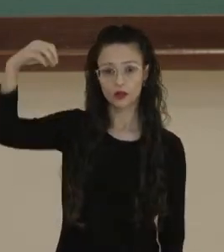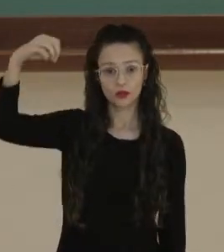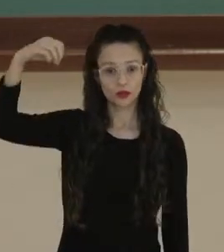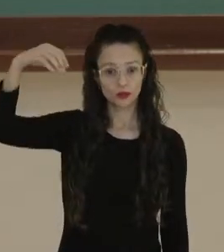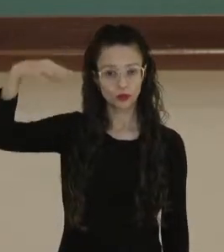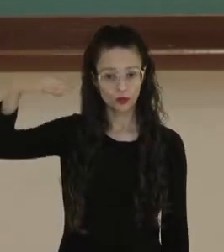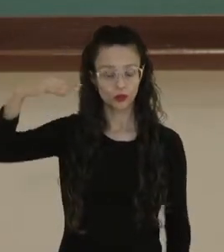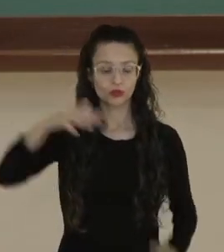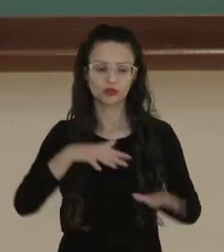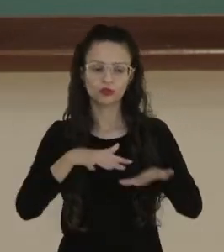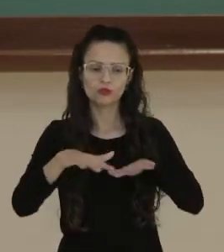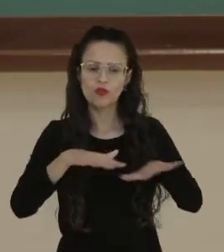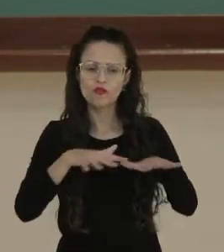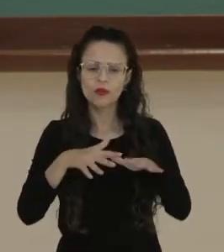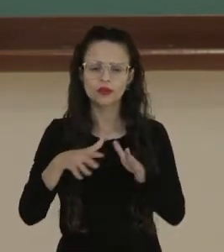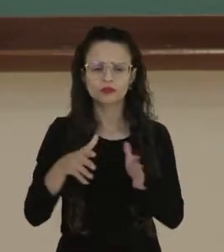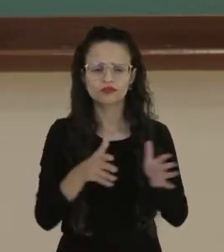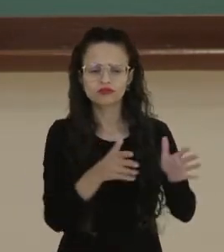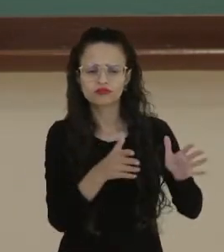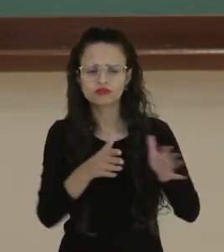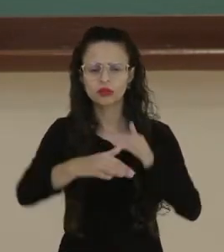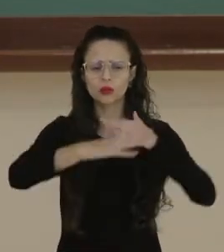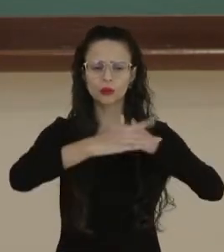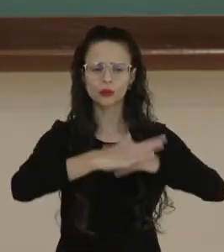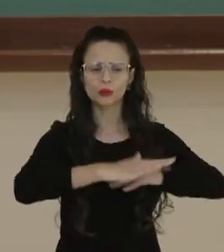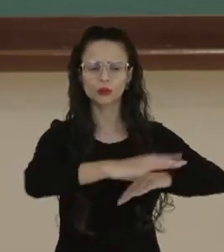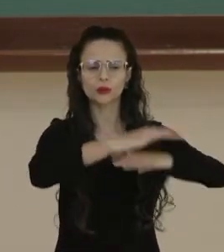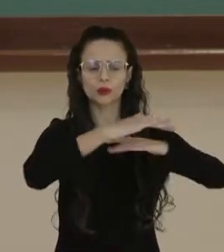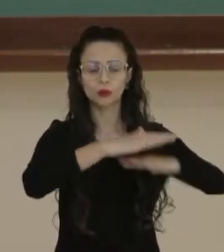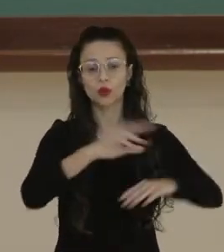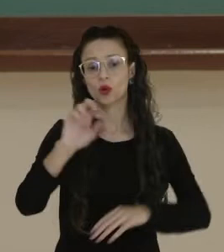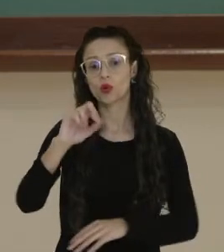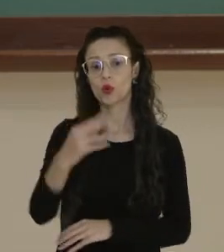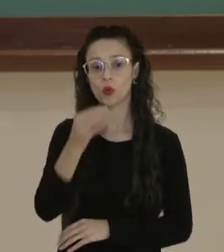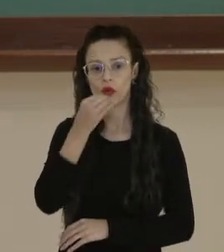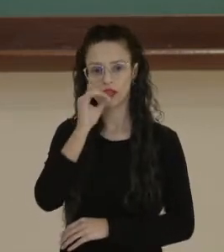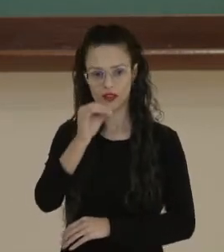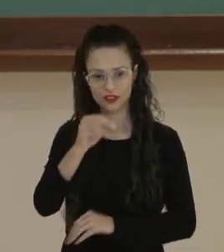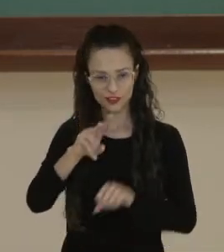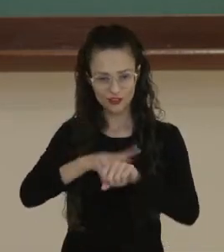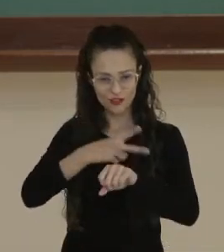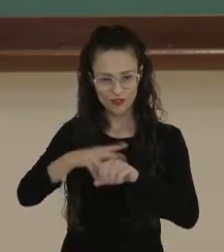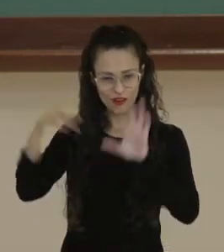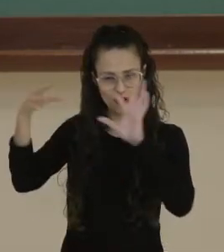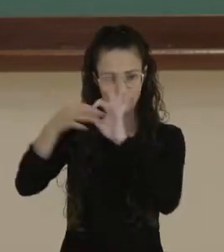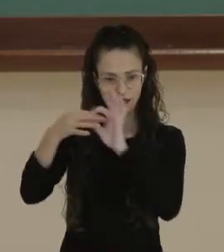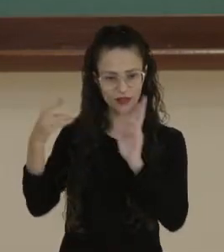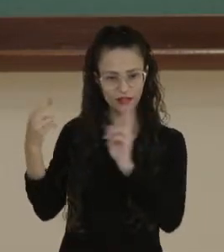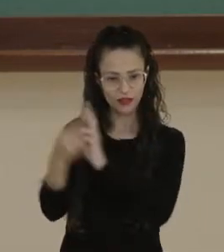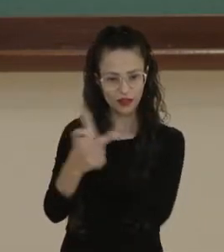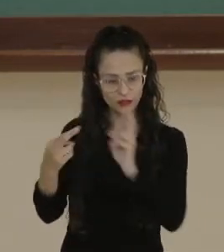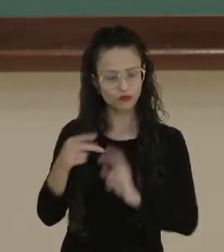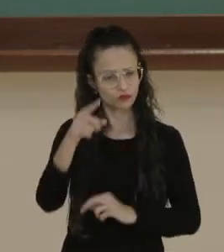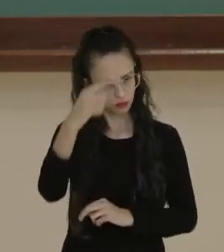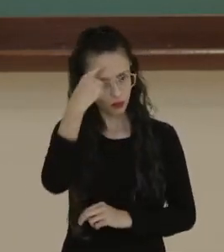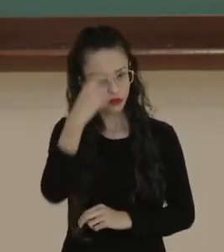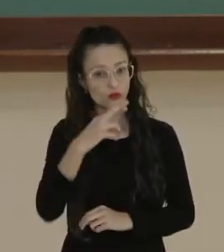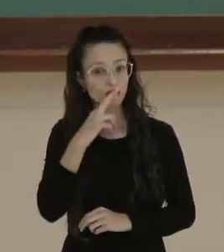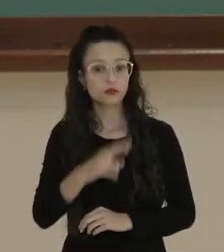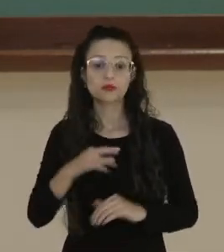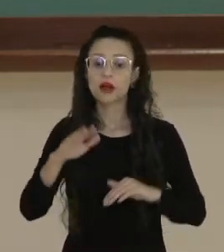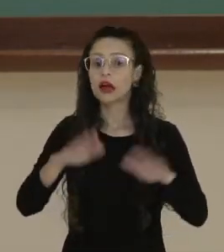e o movimento rio ou a eletricidade com o achocolatado? Você deve ter pensado numa resposta, certo? Muitas